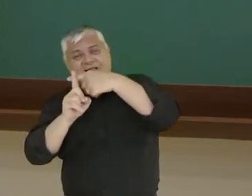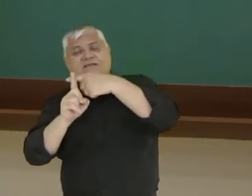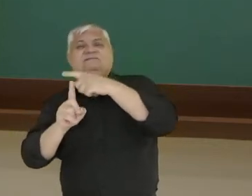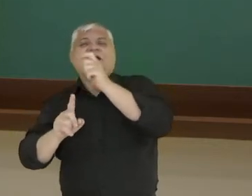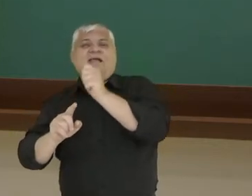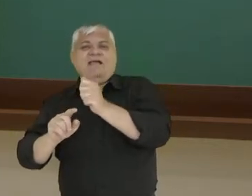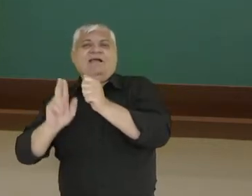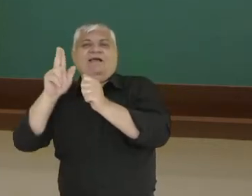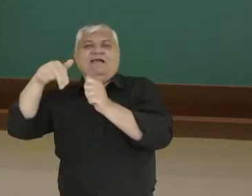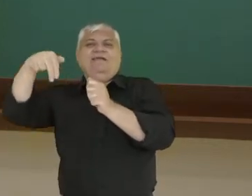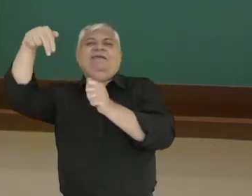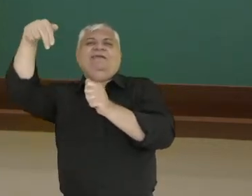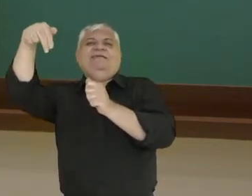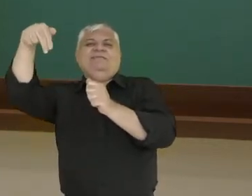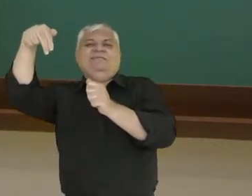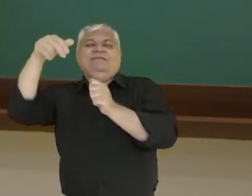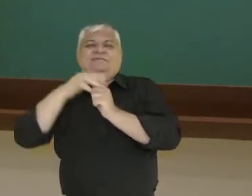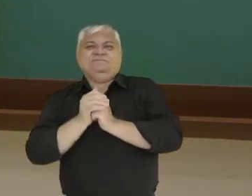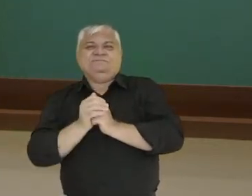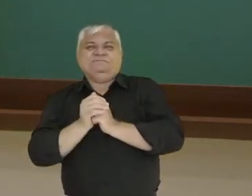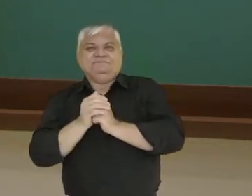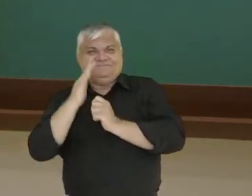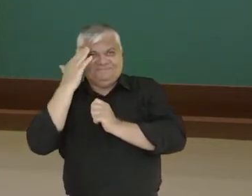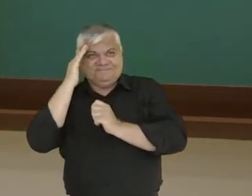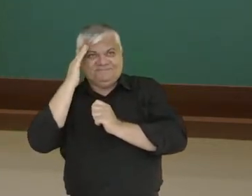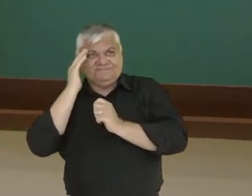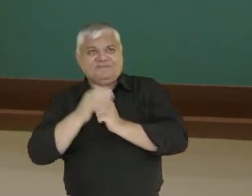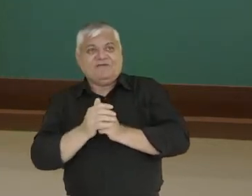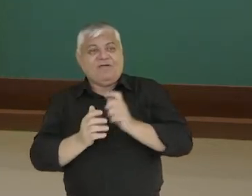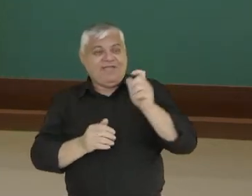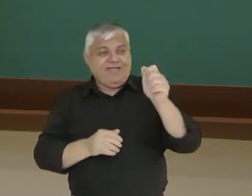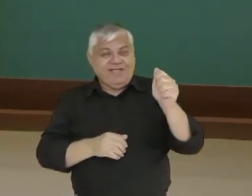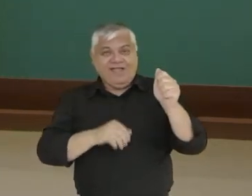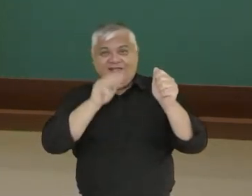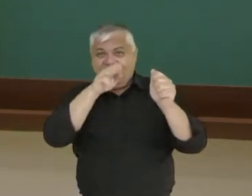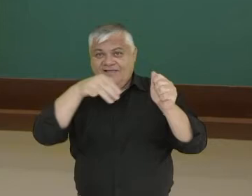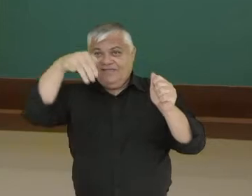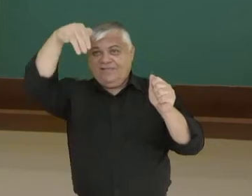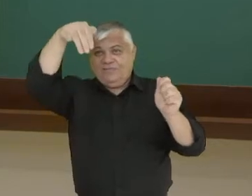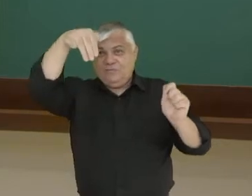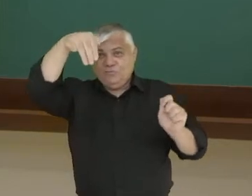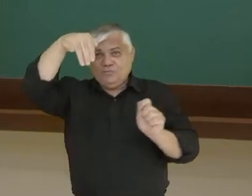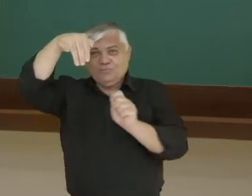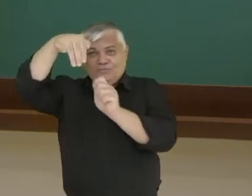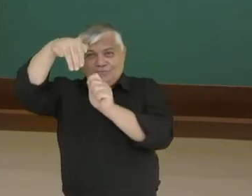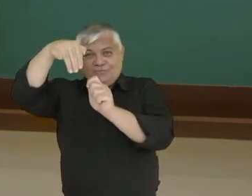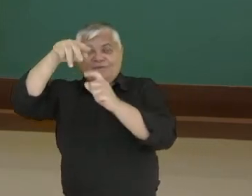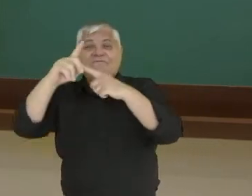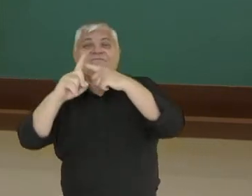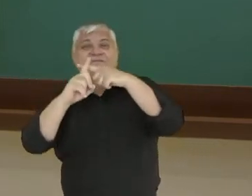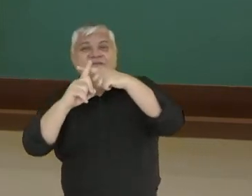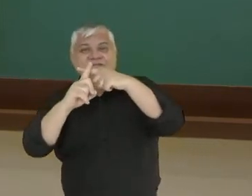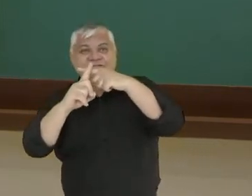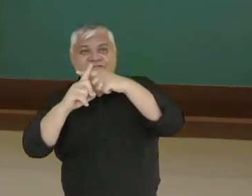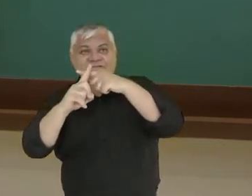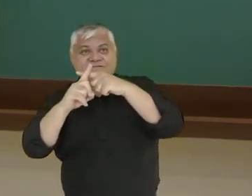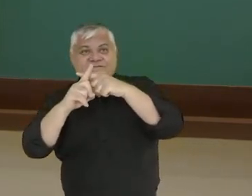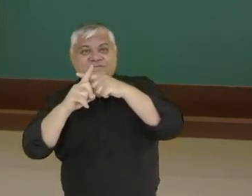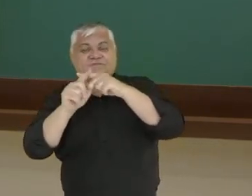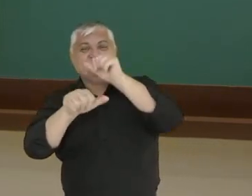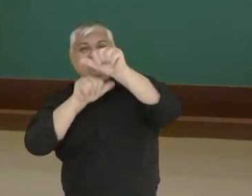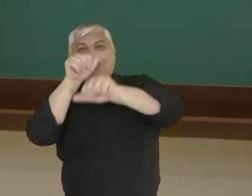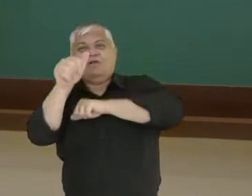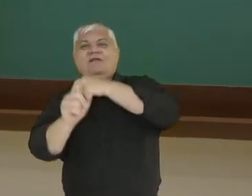o logaritmo de n na base A. Então, notem que o sinal de vezes